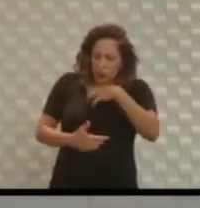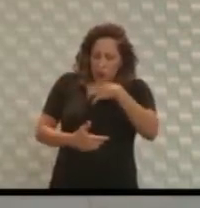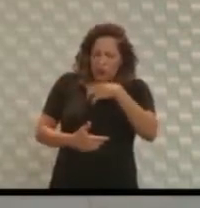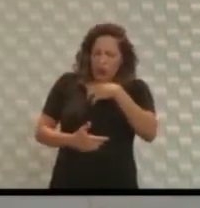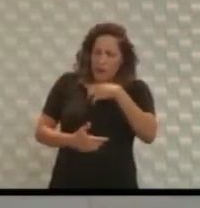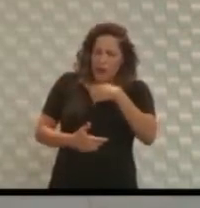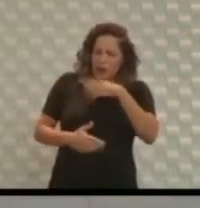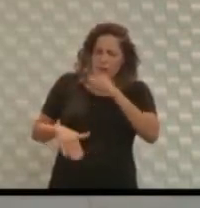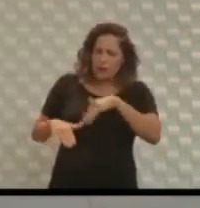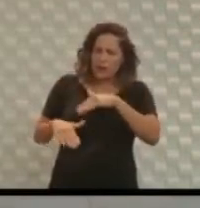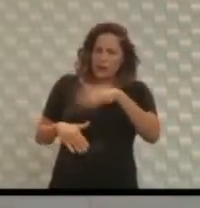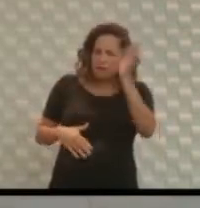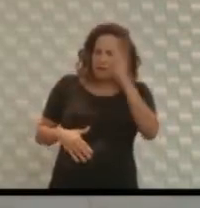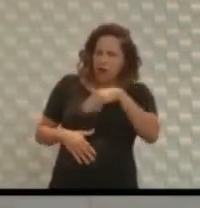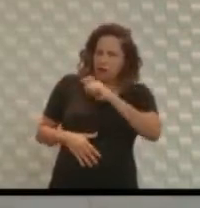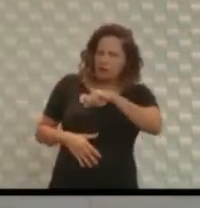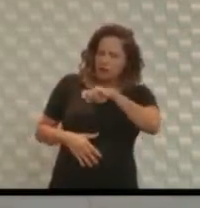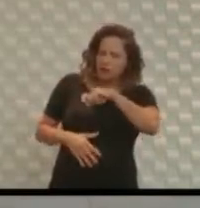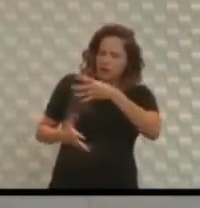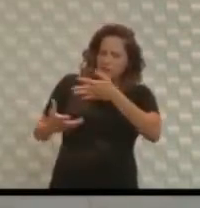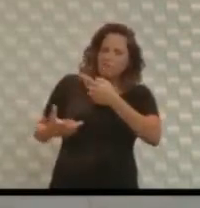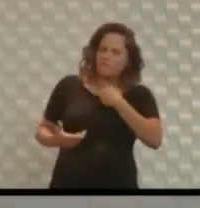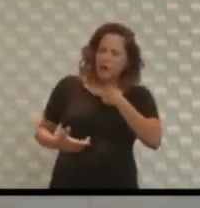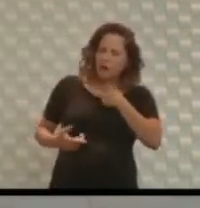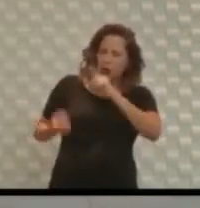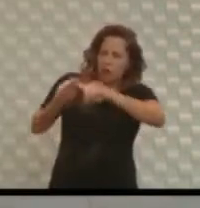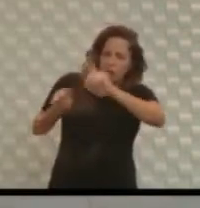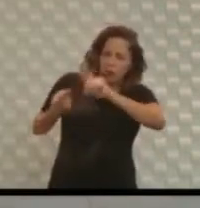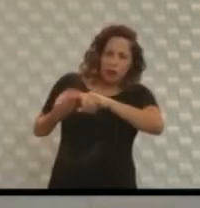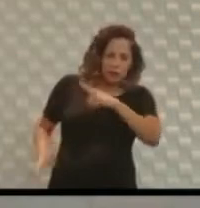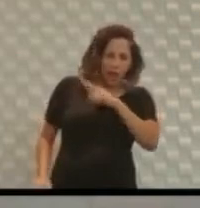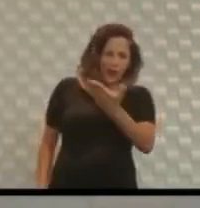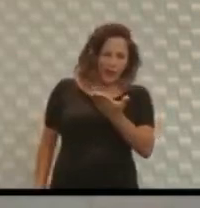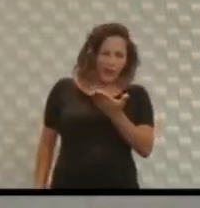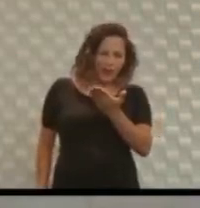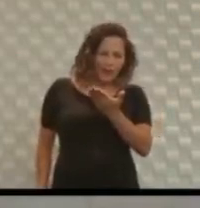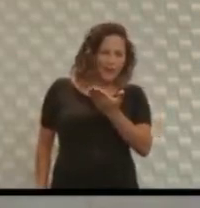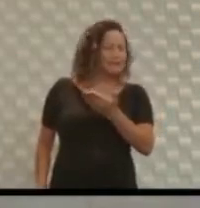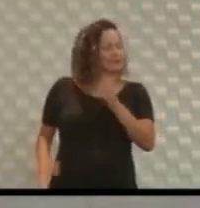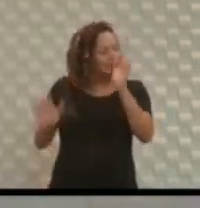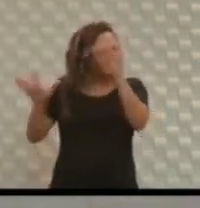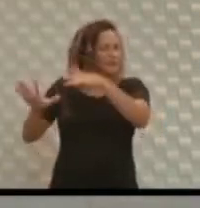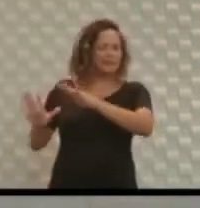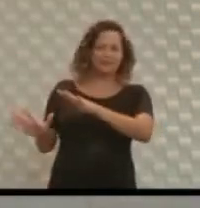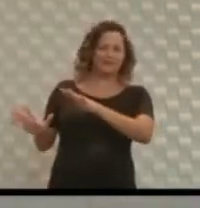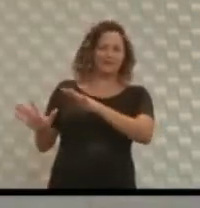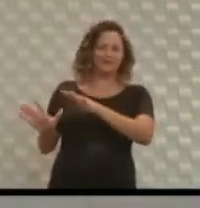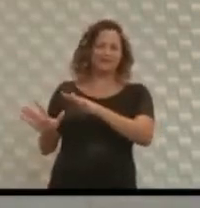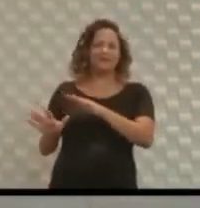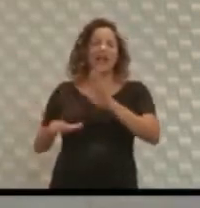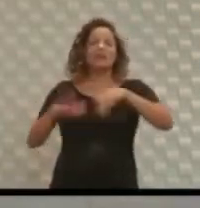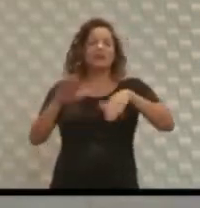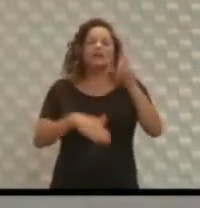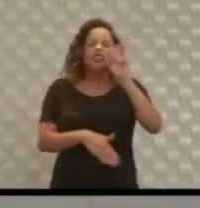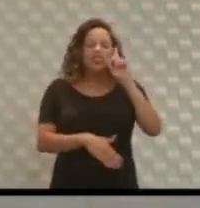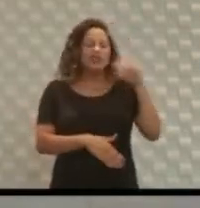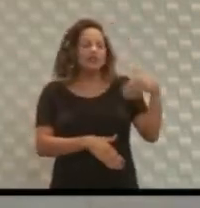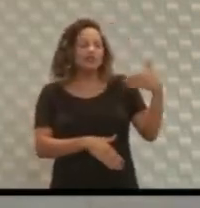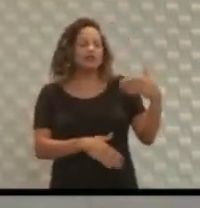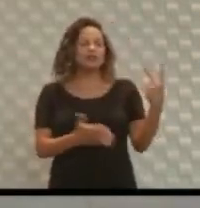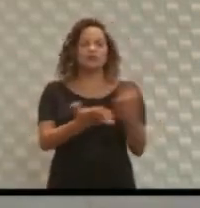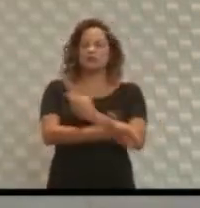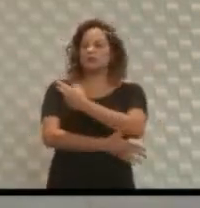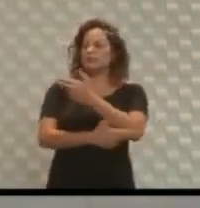a gente tem vontade de fazer para o cônjuge, né? Às vezes quando a gente está no dia a dia, alguma coisa acontece, você